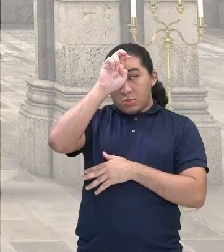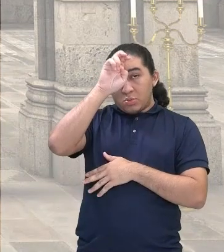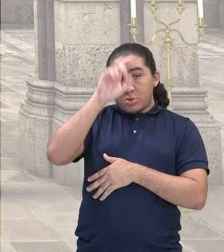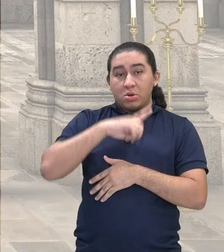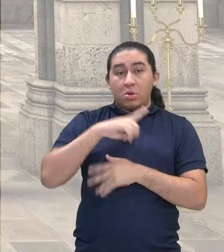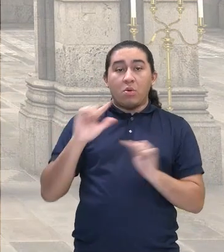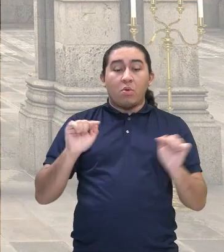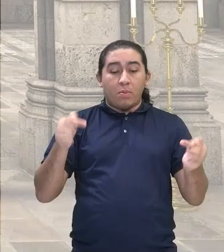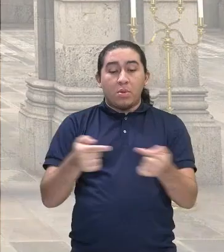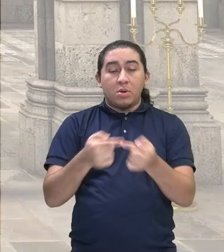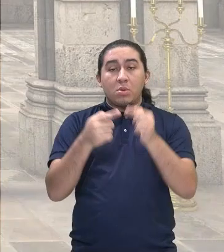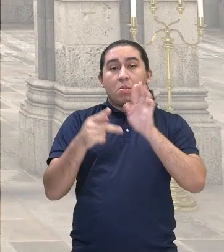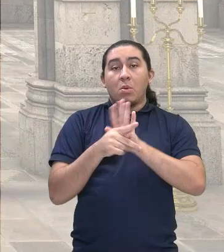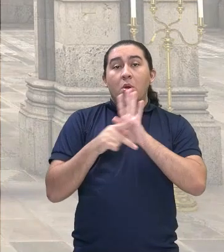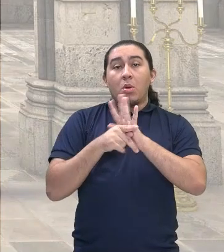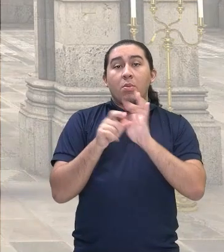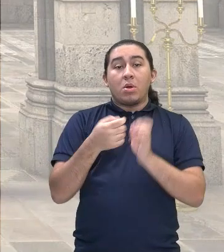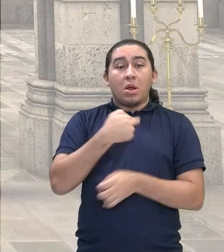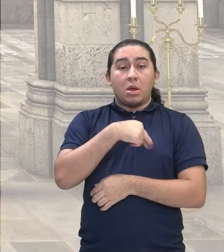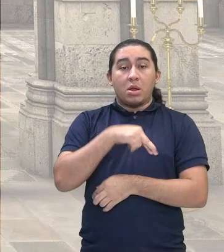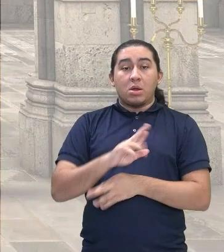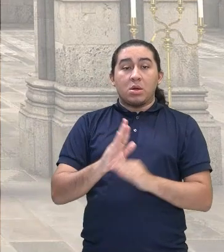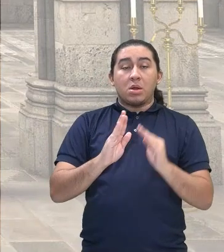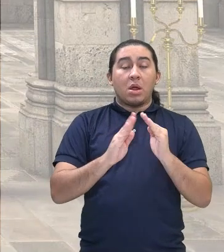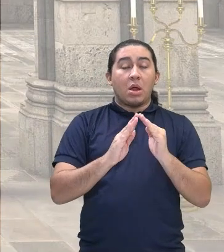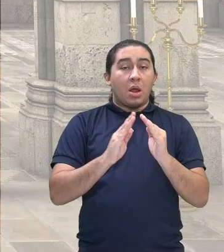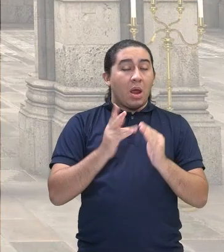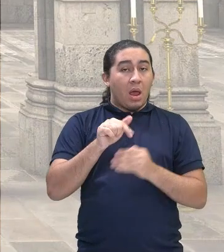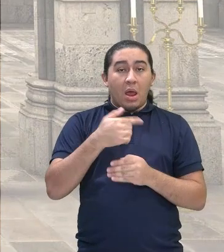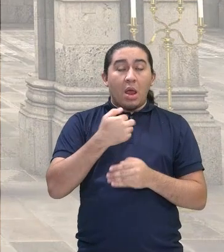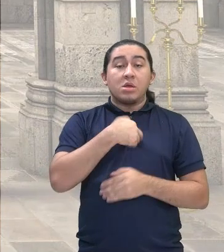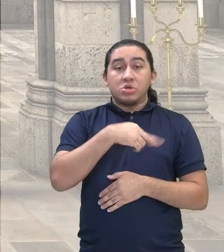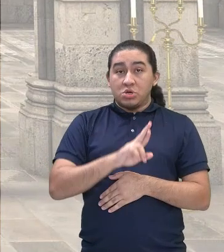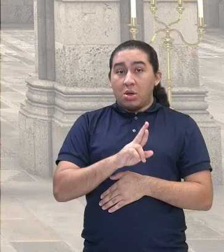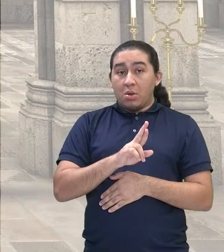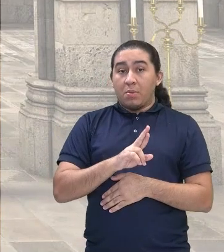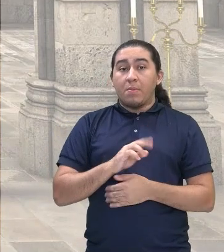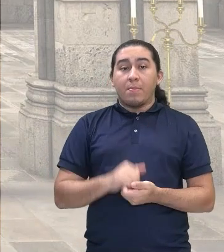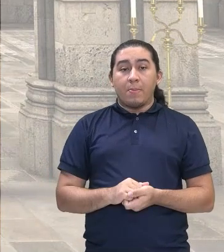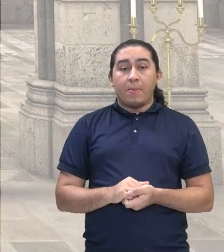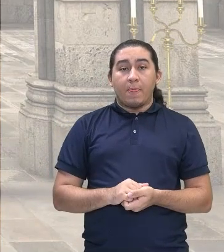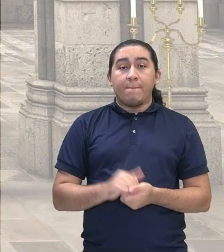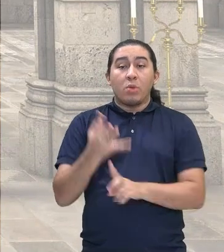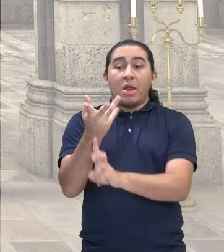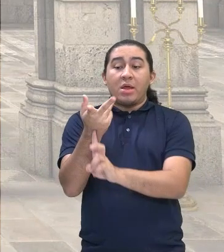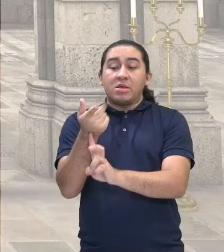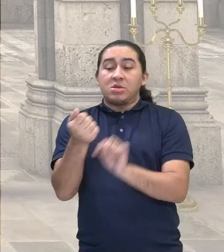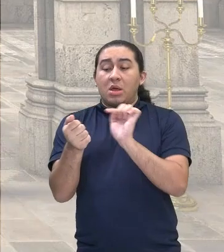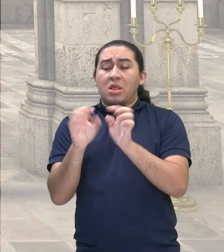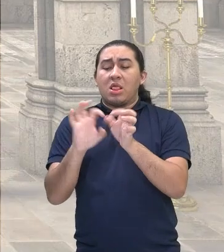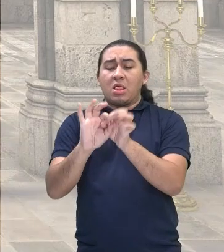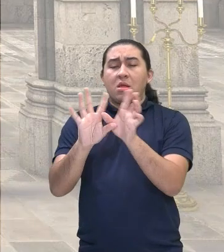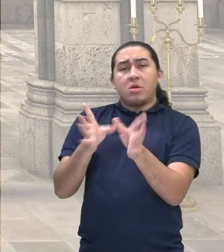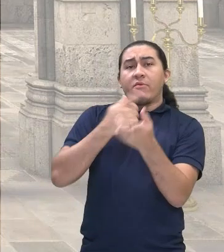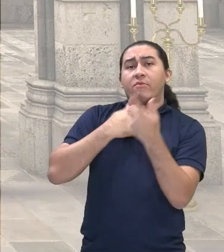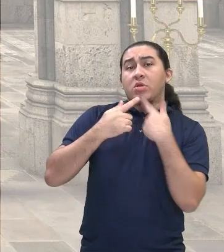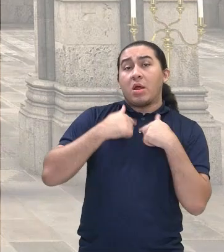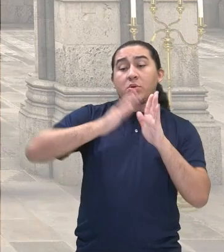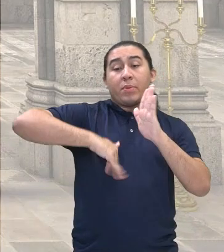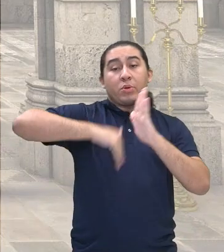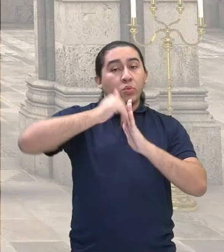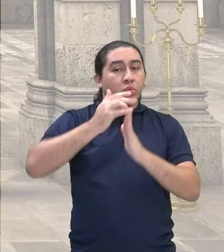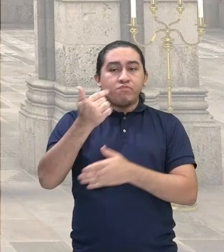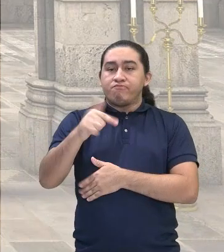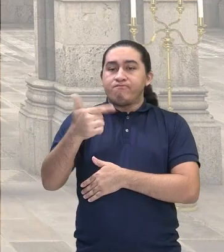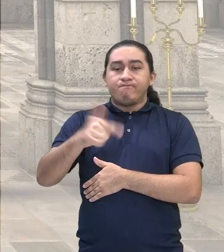a religiosidade. O artista ele não tinha esse livre-arbítrio de desenhar, de fazer uma pintura.